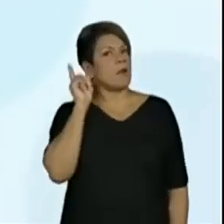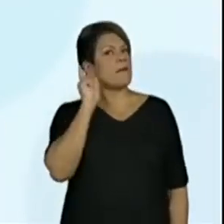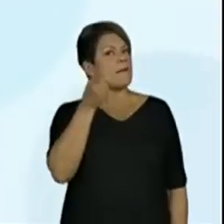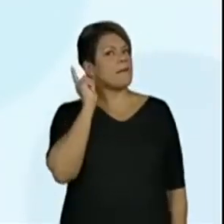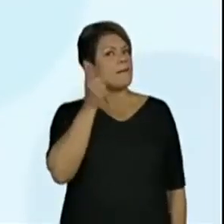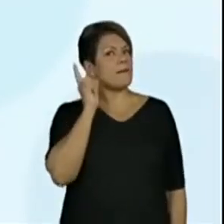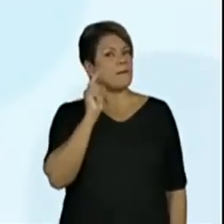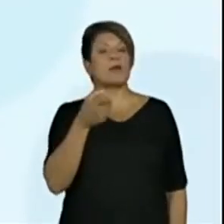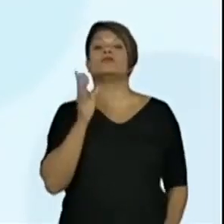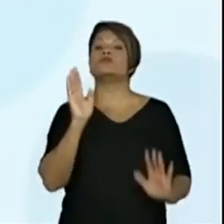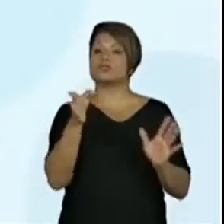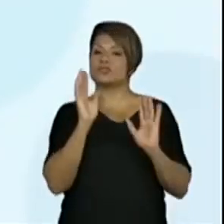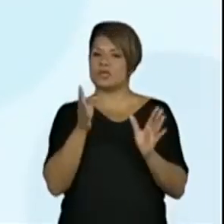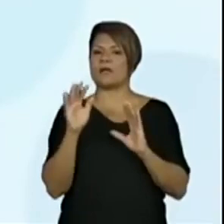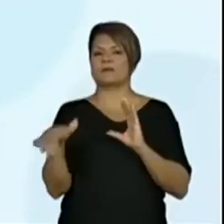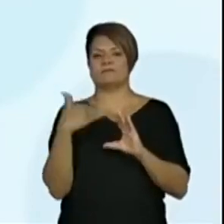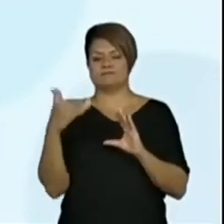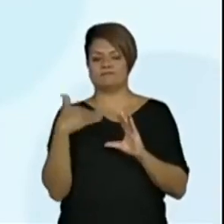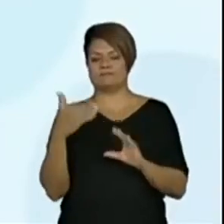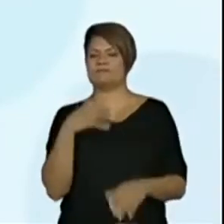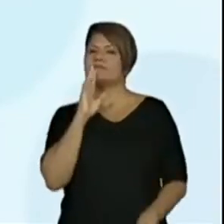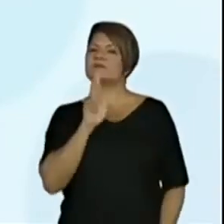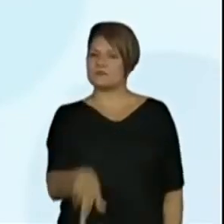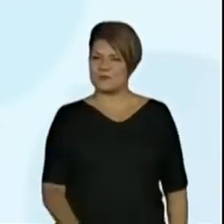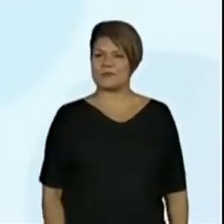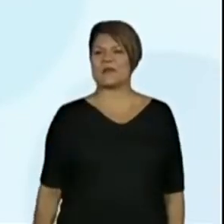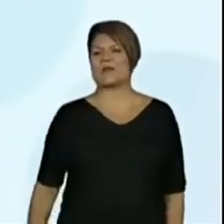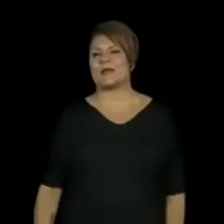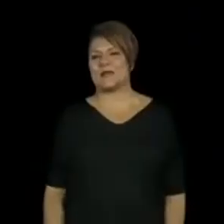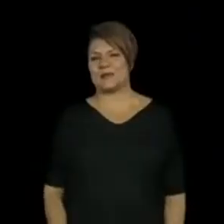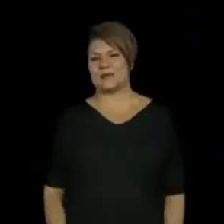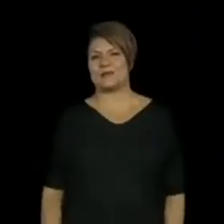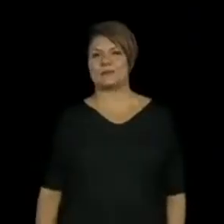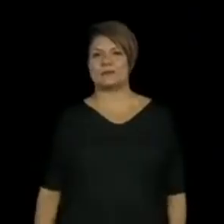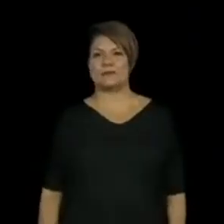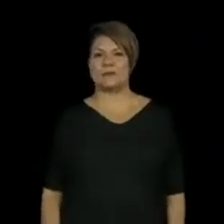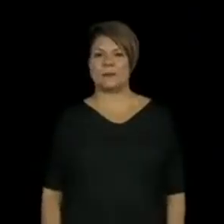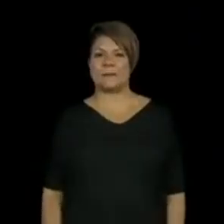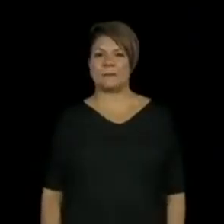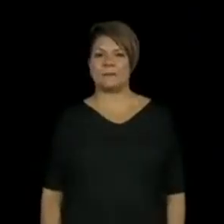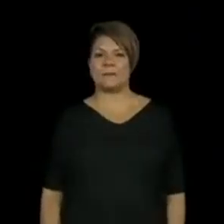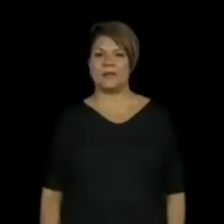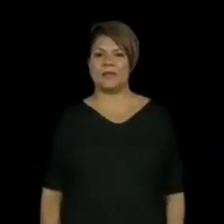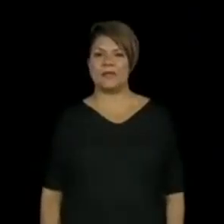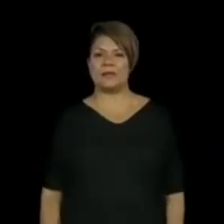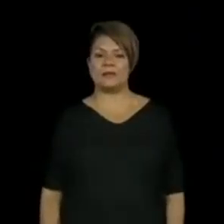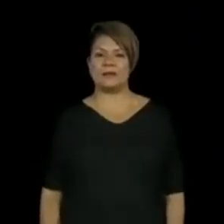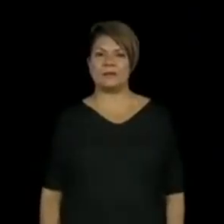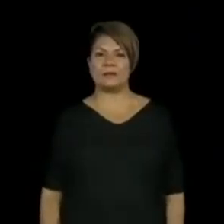estão respondendo. Já. Vai ficar um tempinho aí. Levanta mesmo.